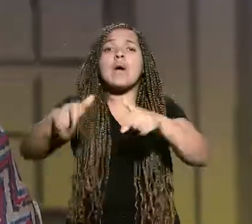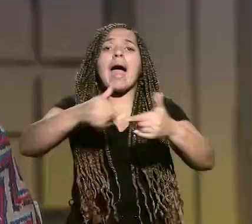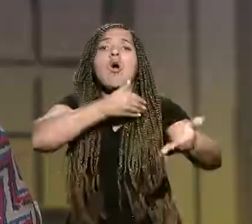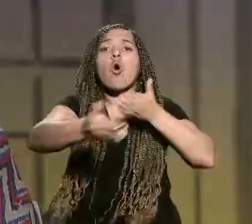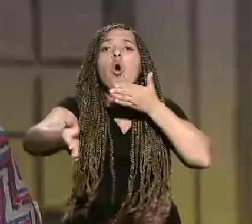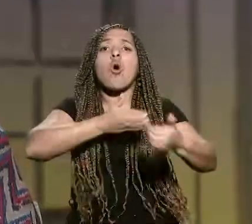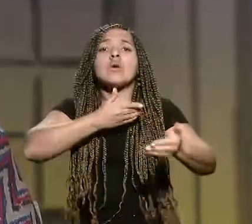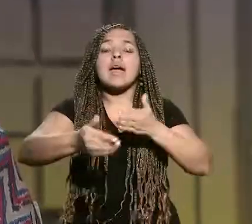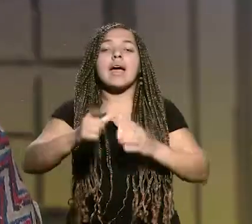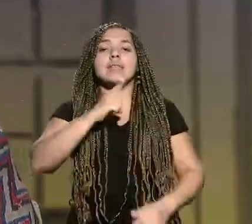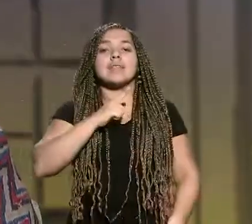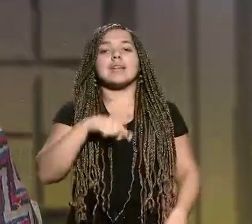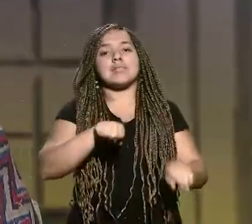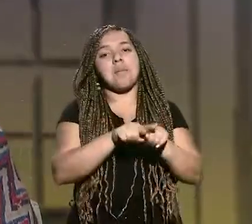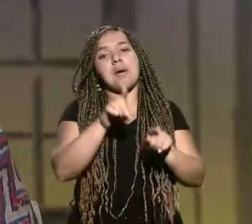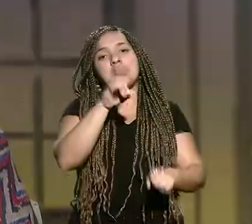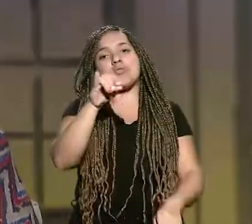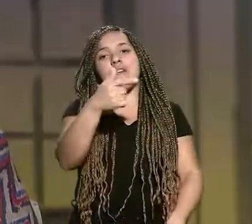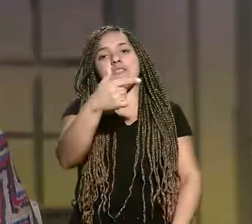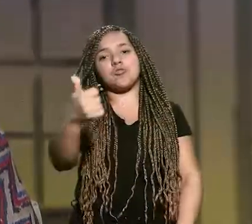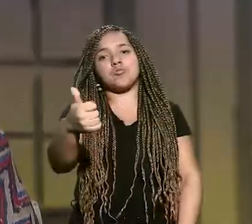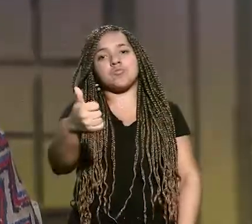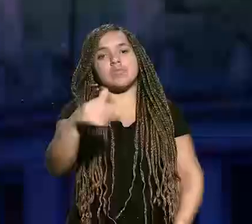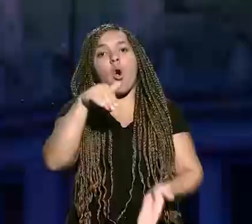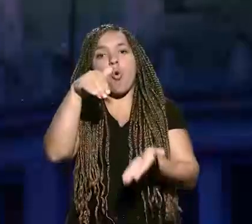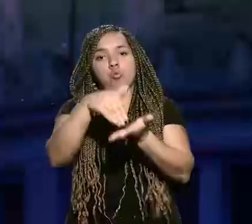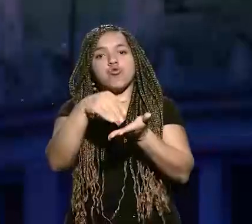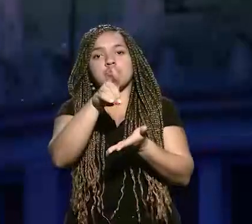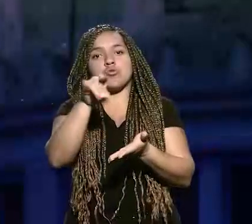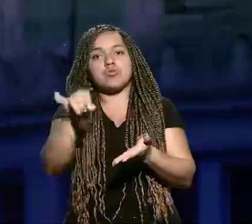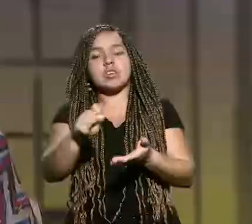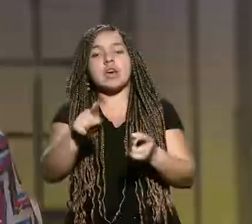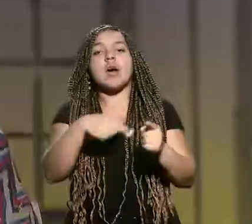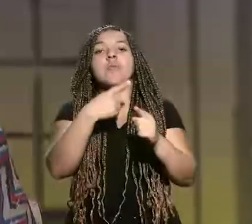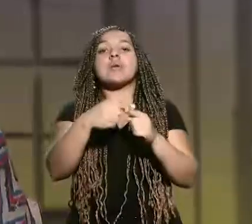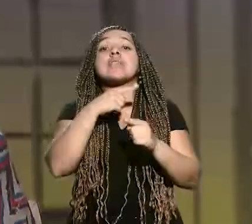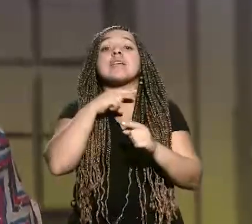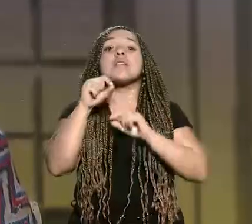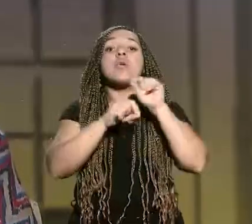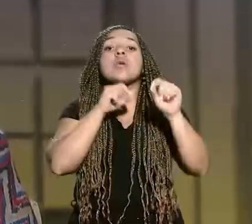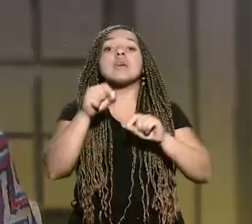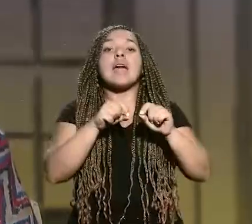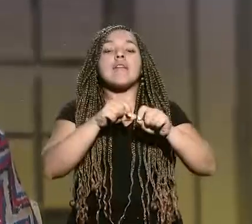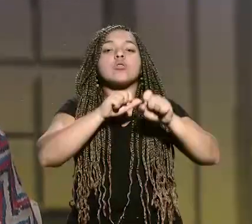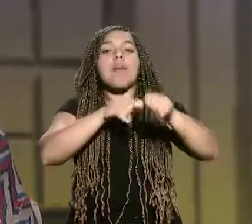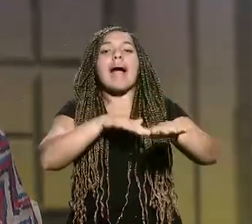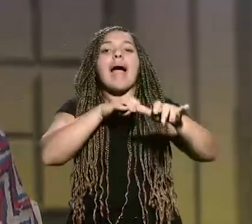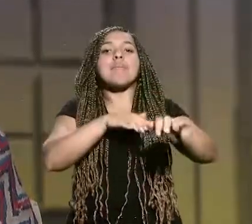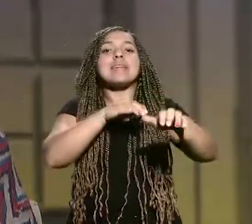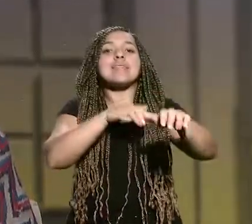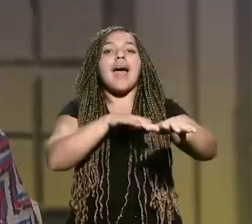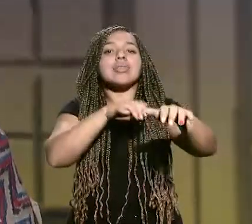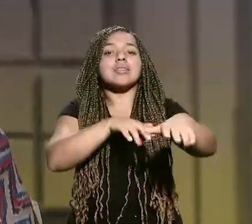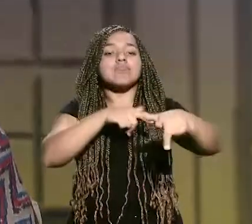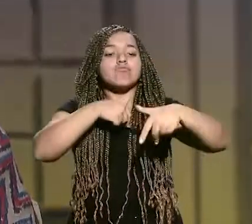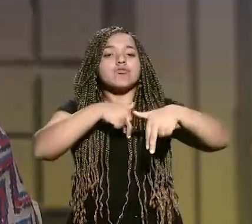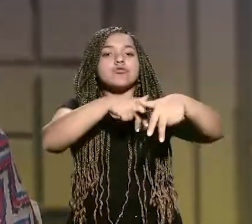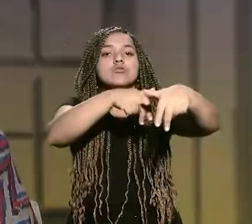da campanha do 21 dias. É o dia 16, que é o dia da Cláudia Ferreira da Silva,